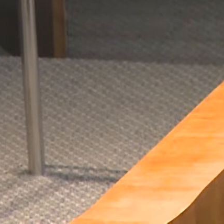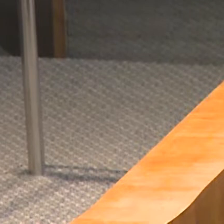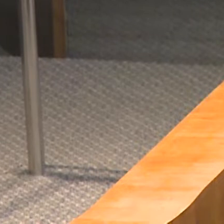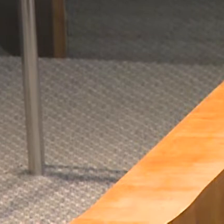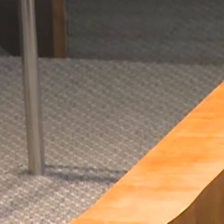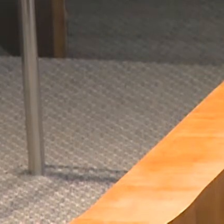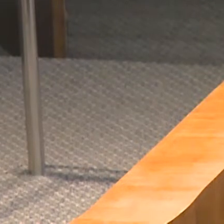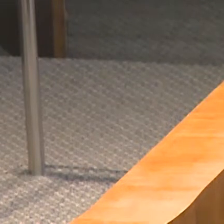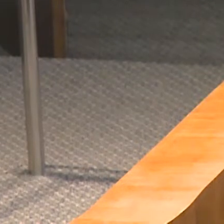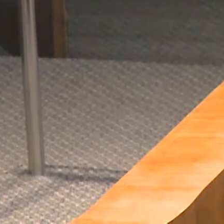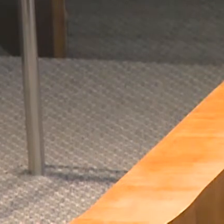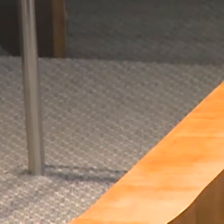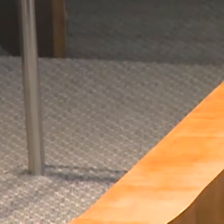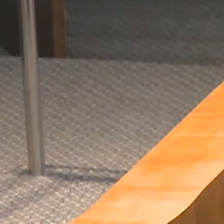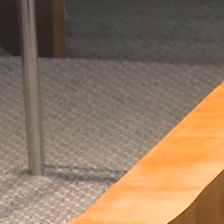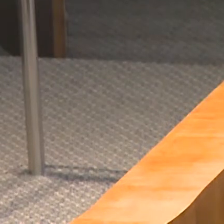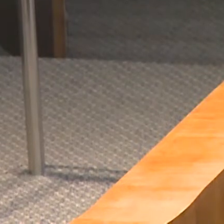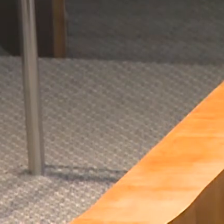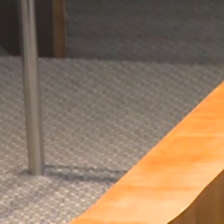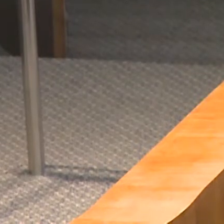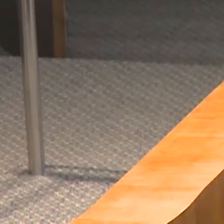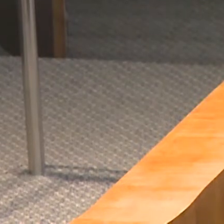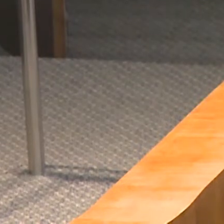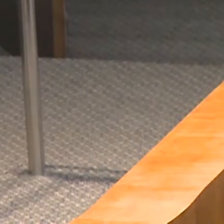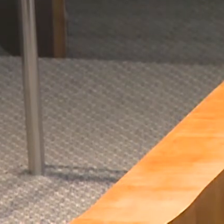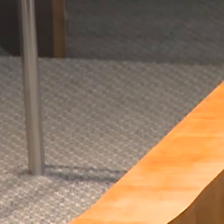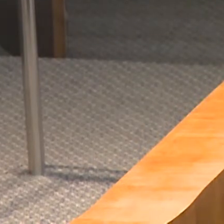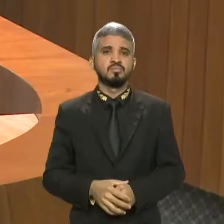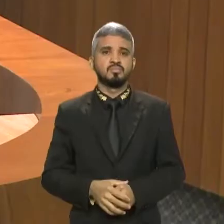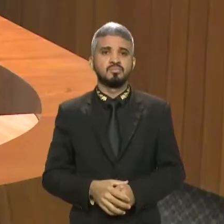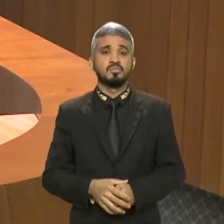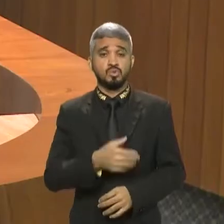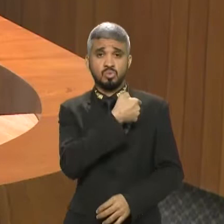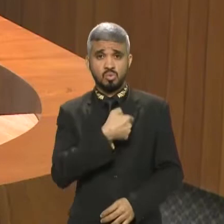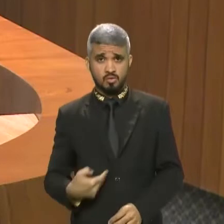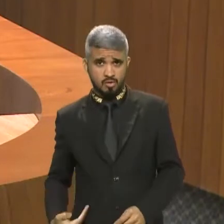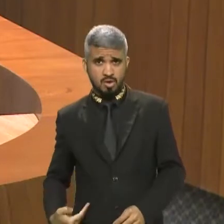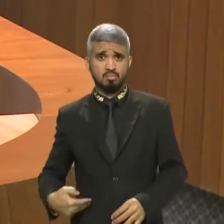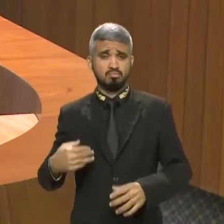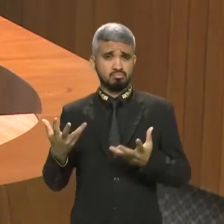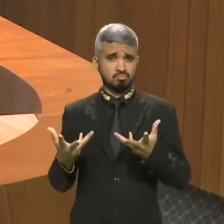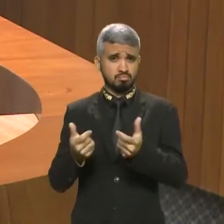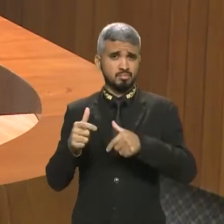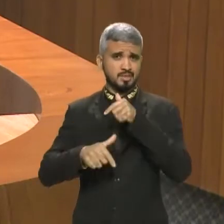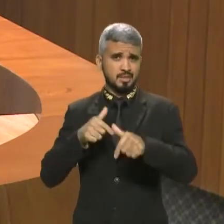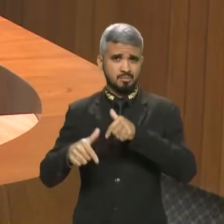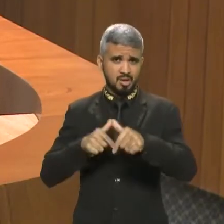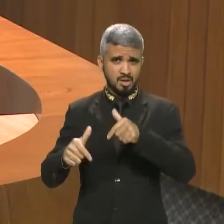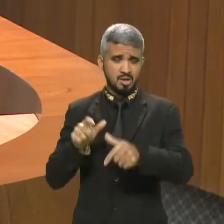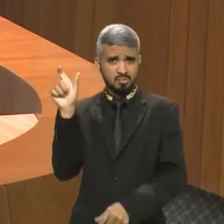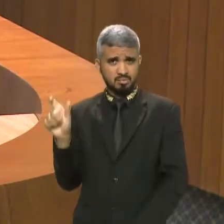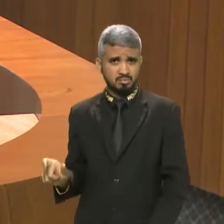sobre a entrega de veículos para conselhos tutelares que aconteceu na cidade de Caxias o deputado Rafael deu destaque